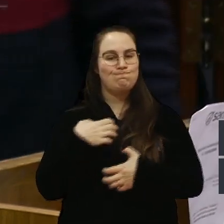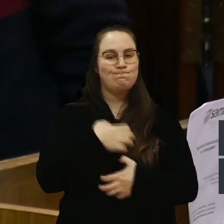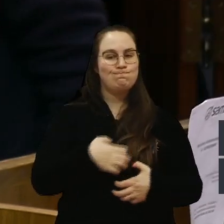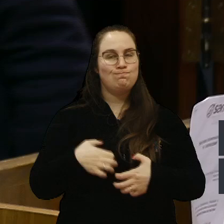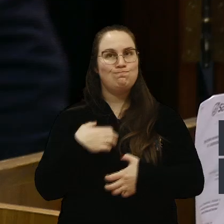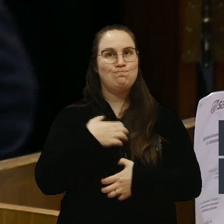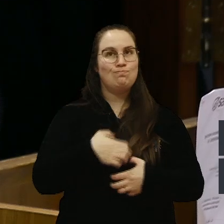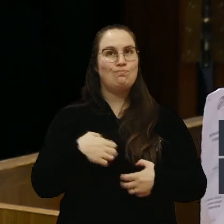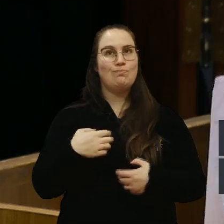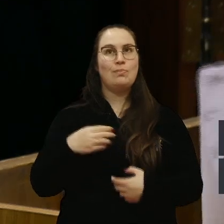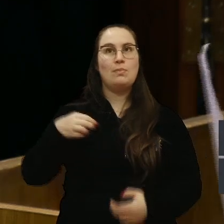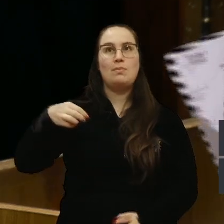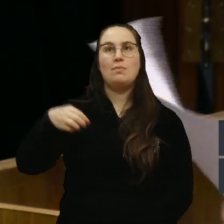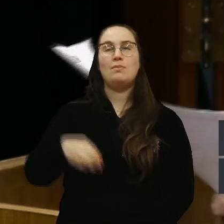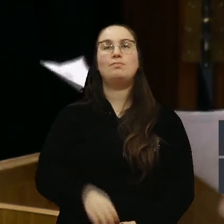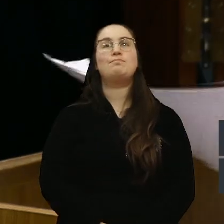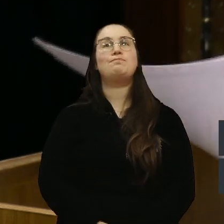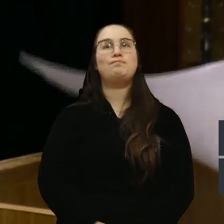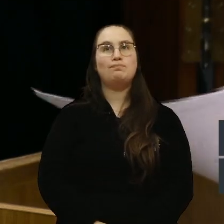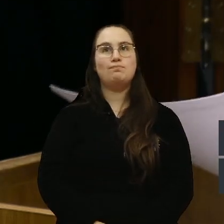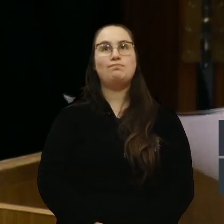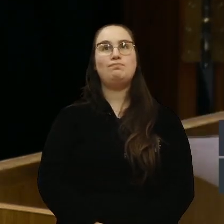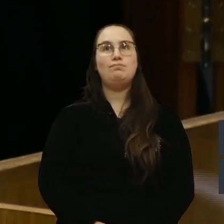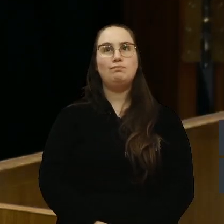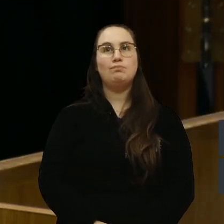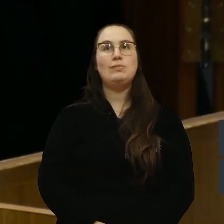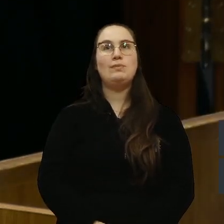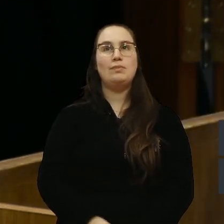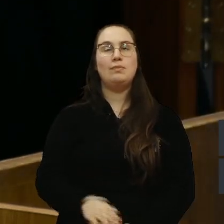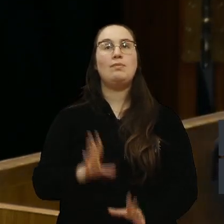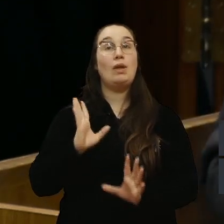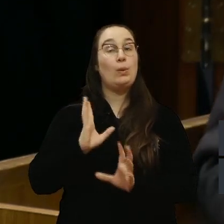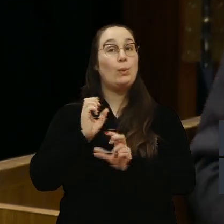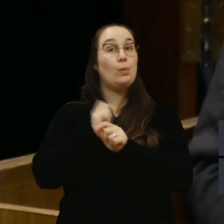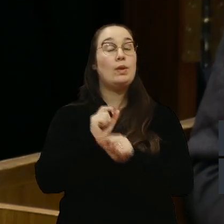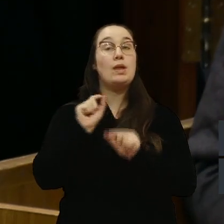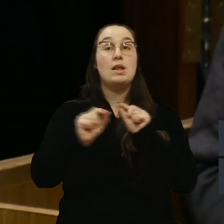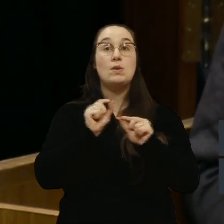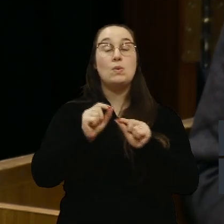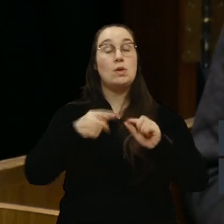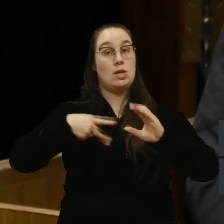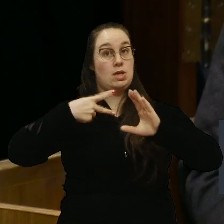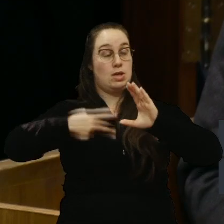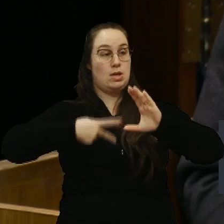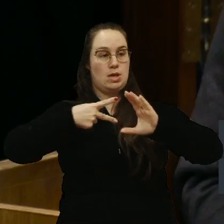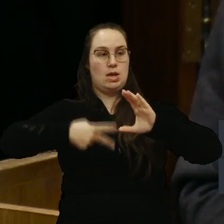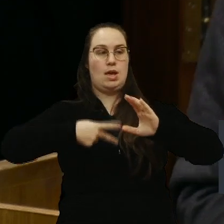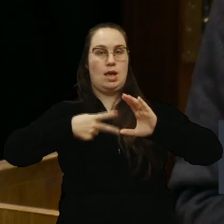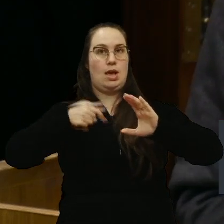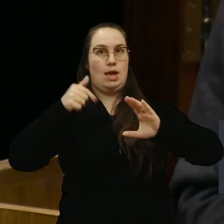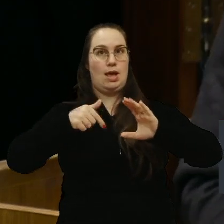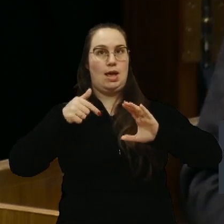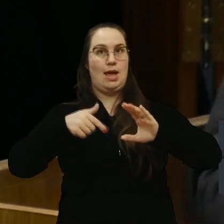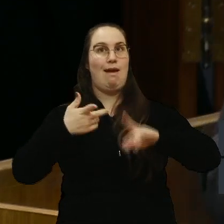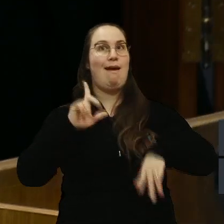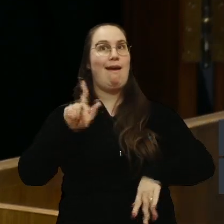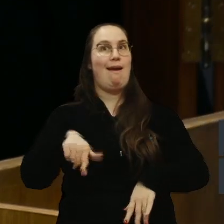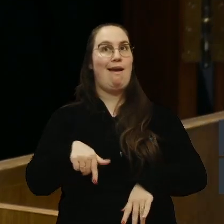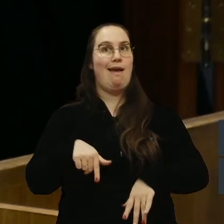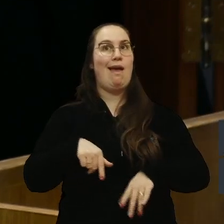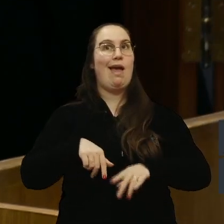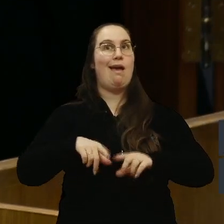Maurino Cury, obrigado, vereador João Ex. Considerando que essa casa é uma